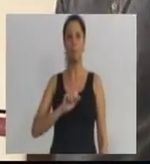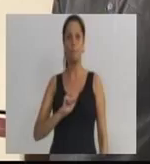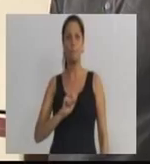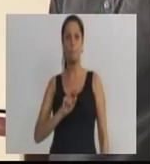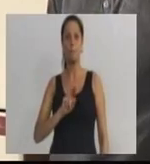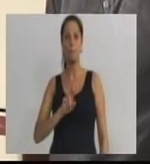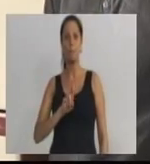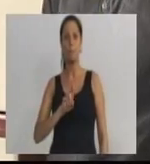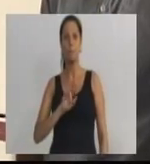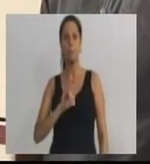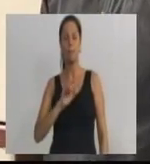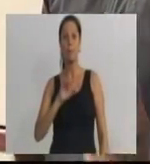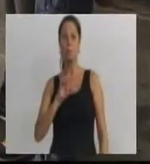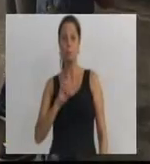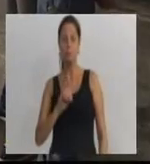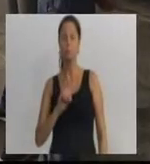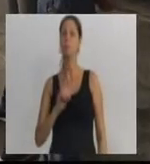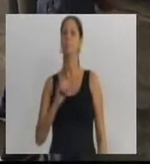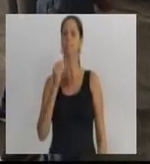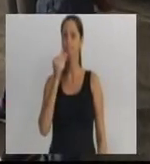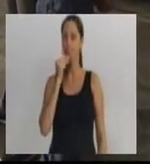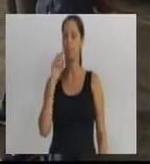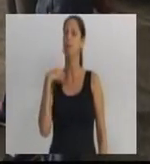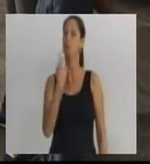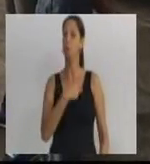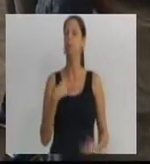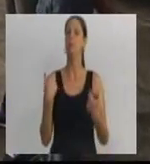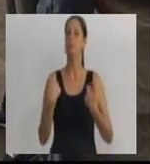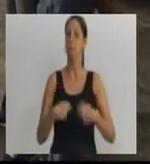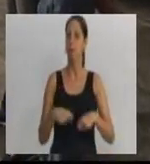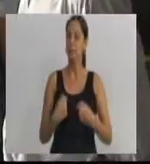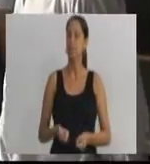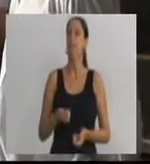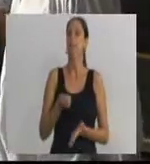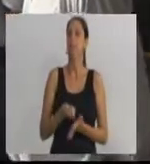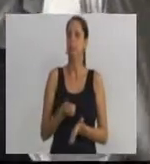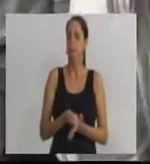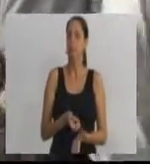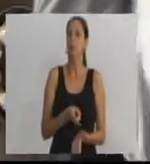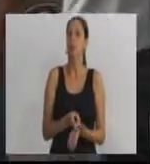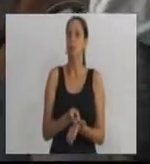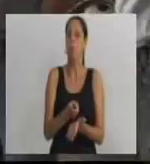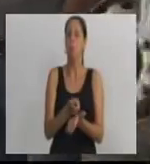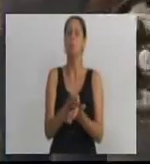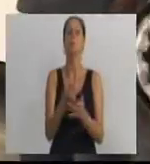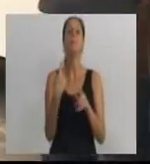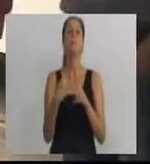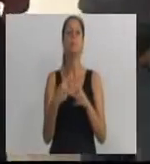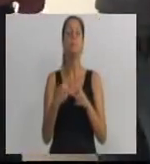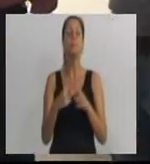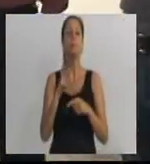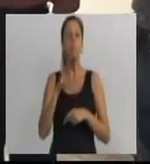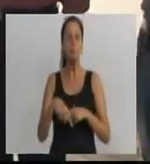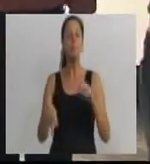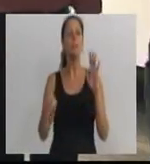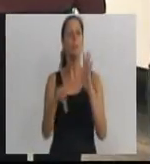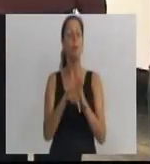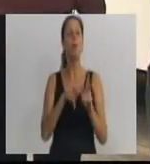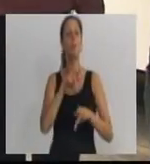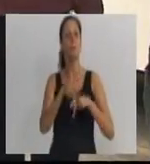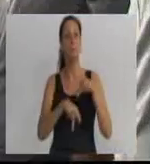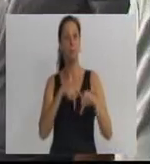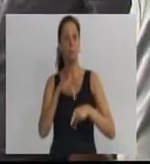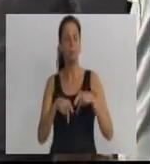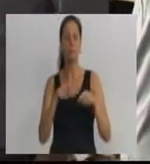nós precisamos aqui, é claro, continuar persistindo, porque assim como é a marca do Blumenauense, da boa qualidade